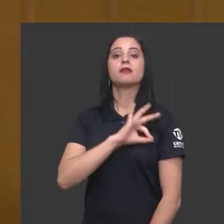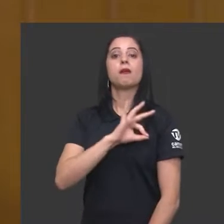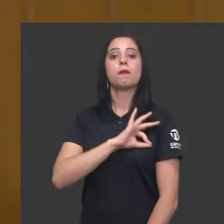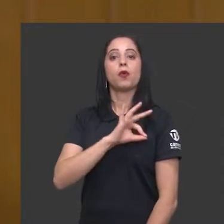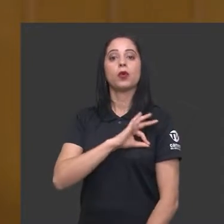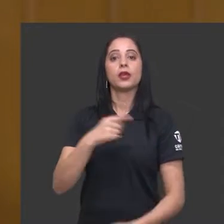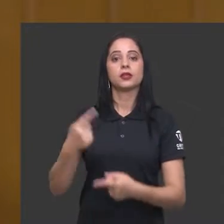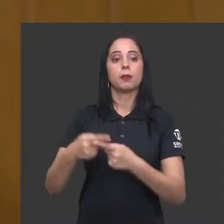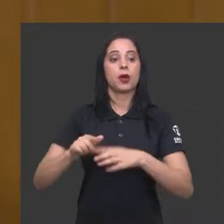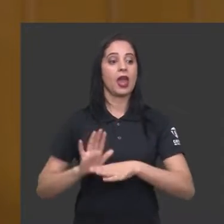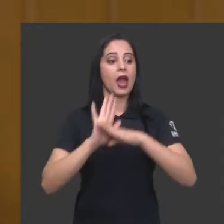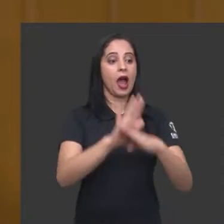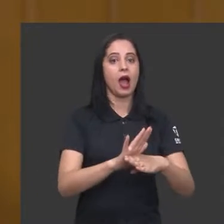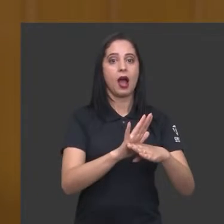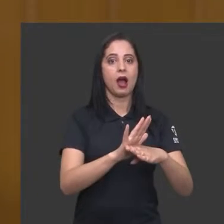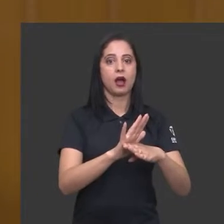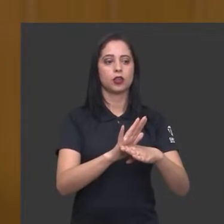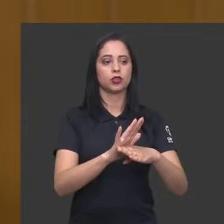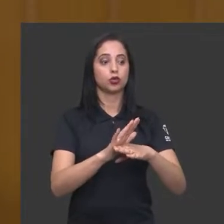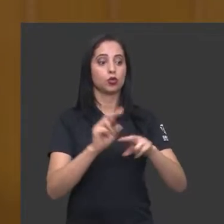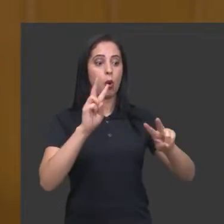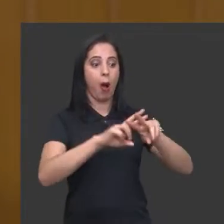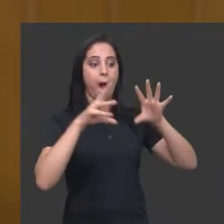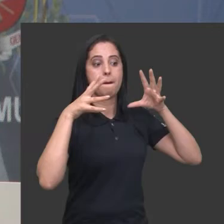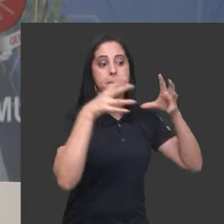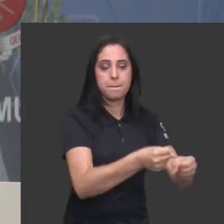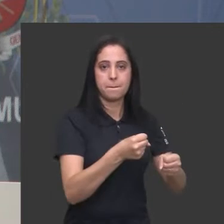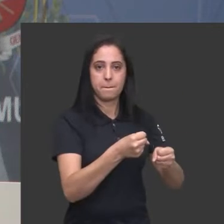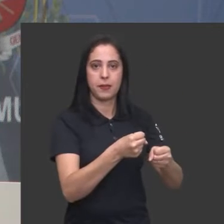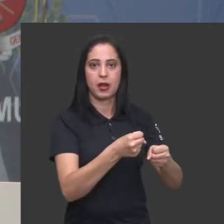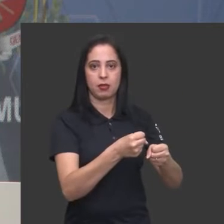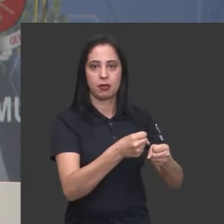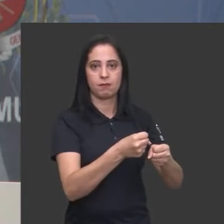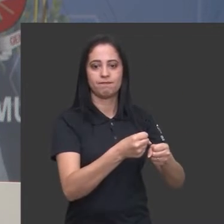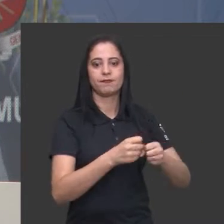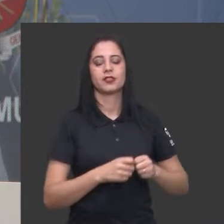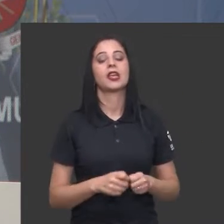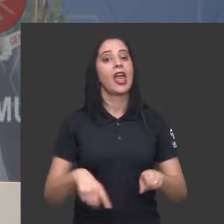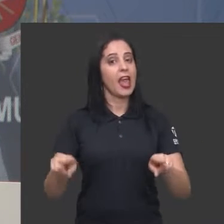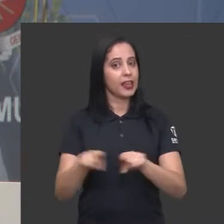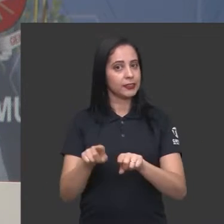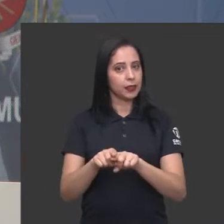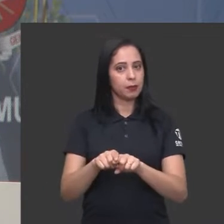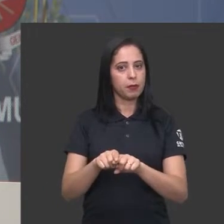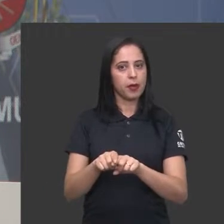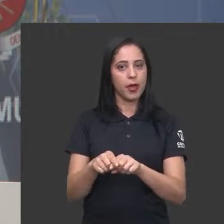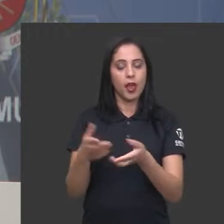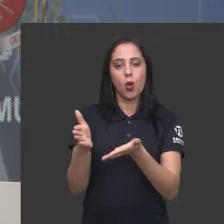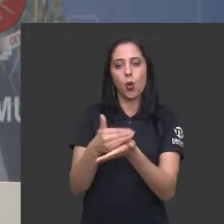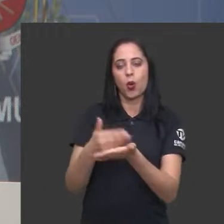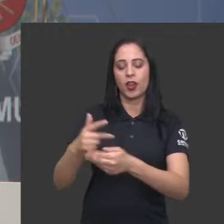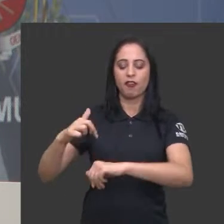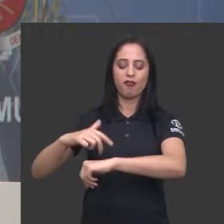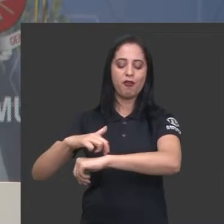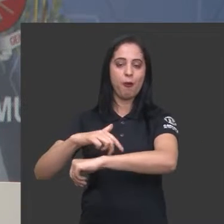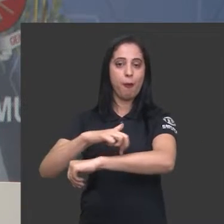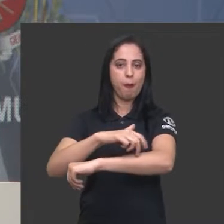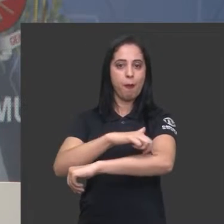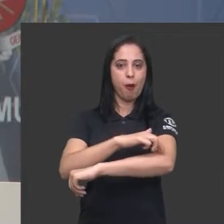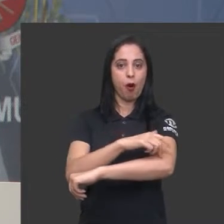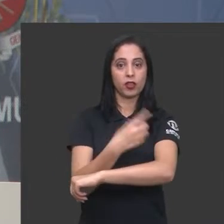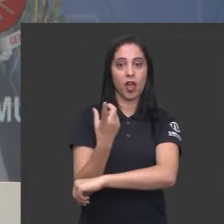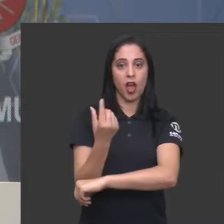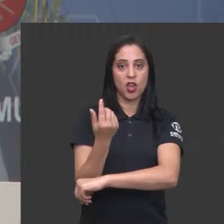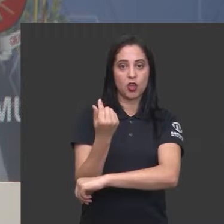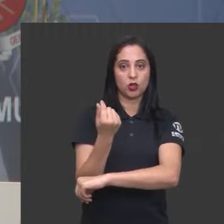que ajudaram na ocorrência de roubo de um carro em São José. O parlamentar também citou o evento de lançamento de um livro sobre moda,